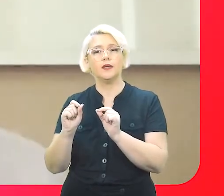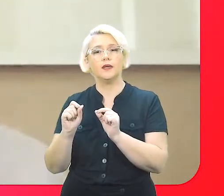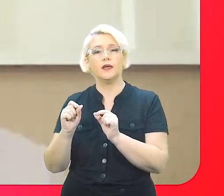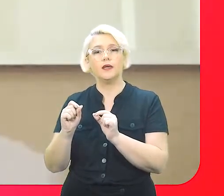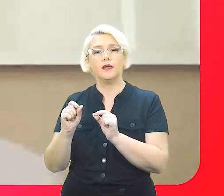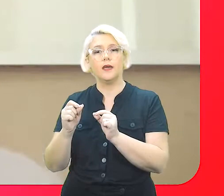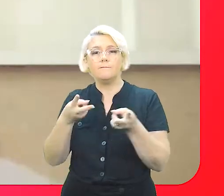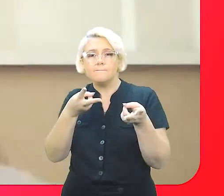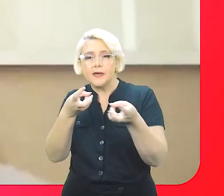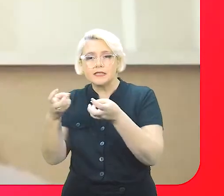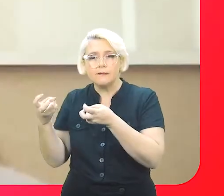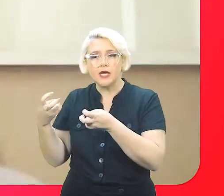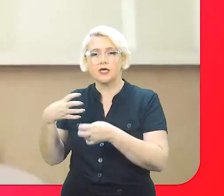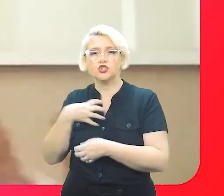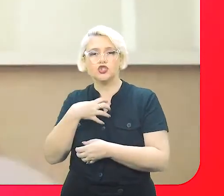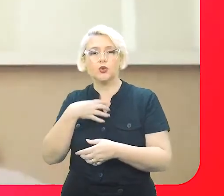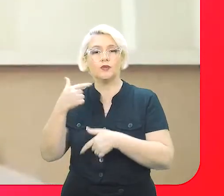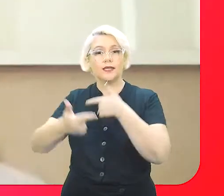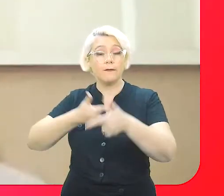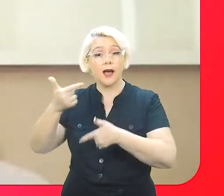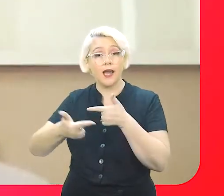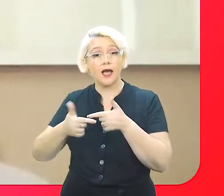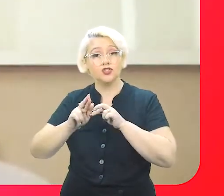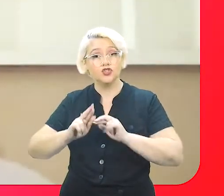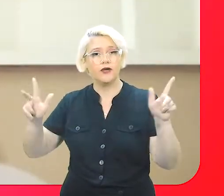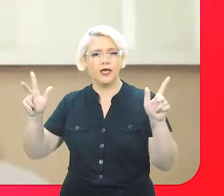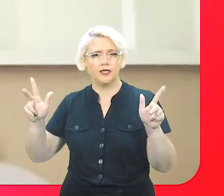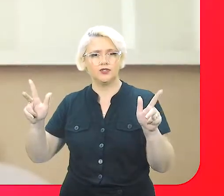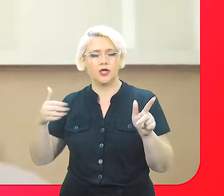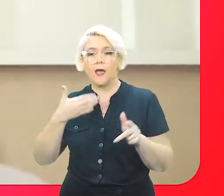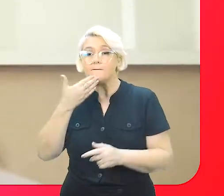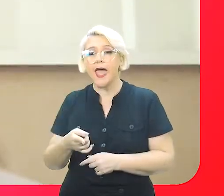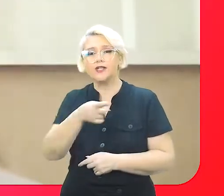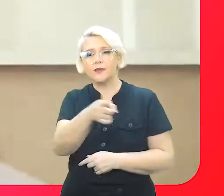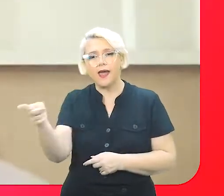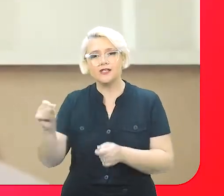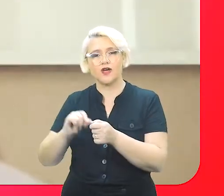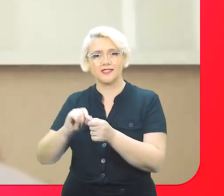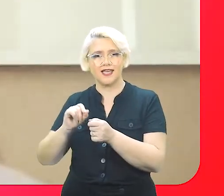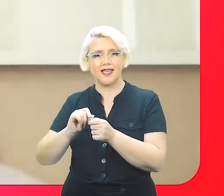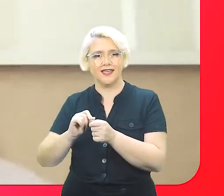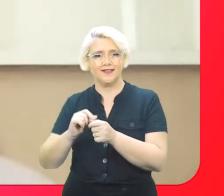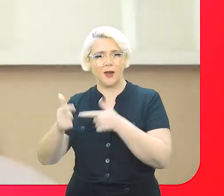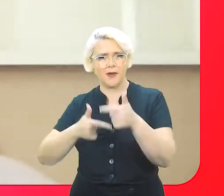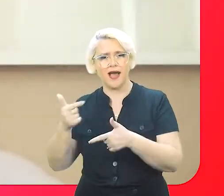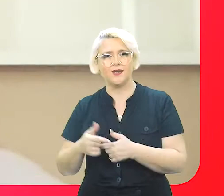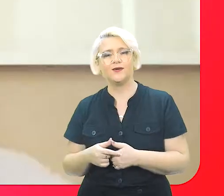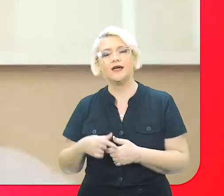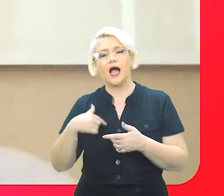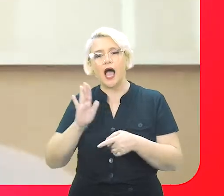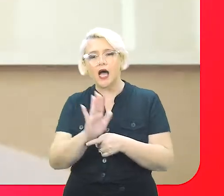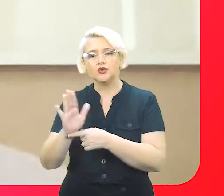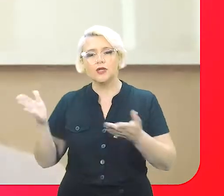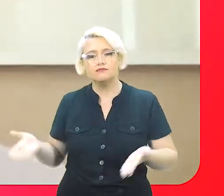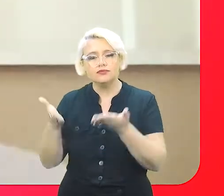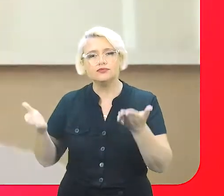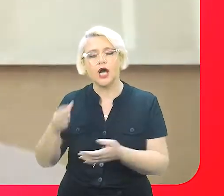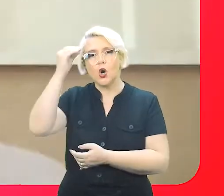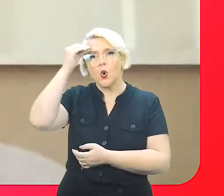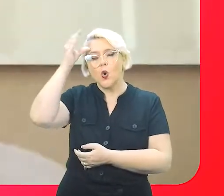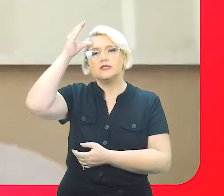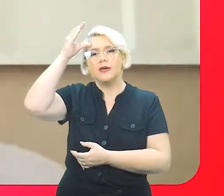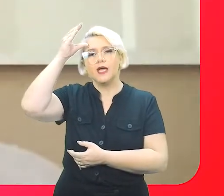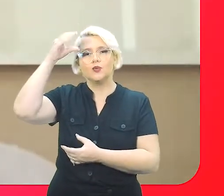meio escolar, ou seja, de um jeito de trabalhar, de solicitar esses meninos a desenvolver